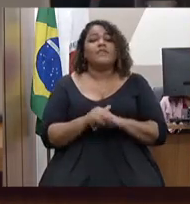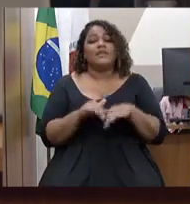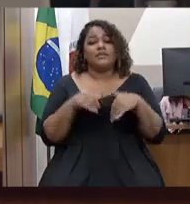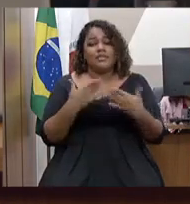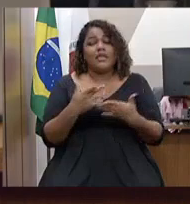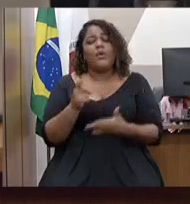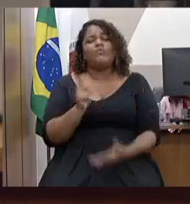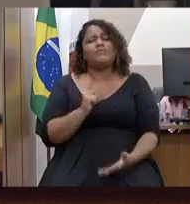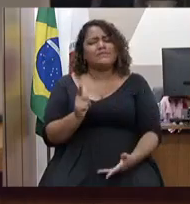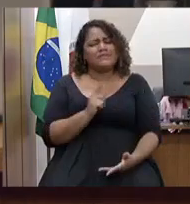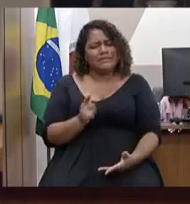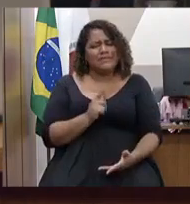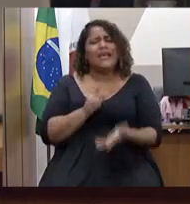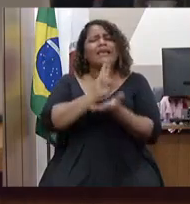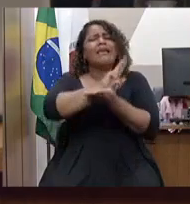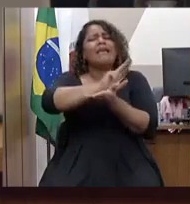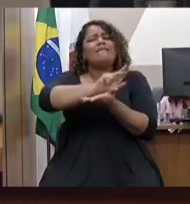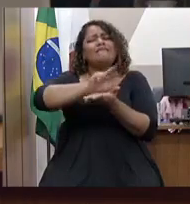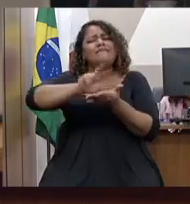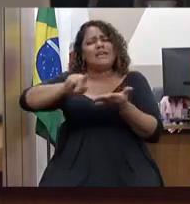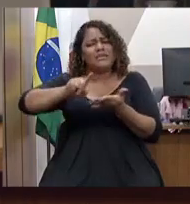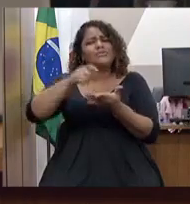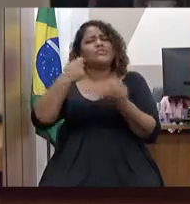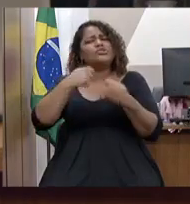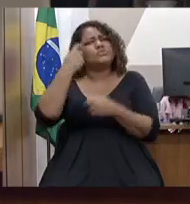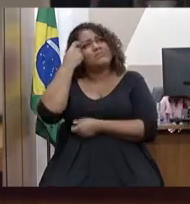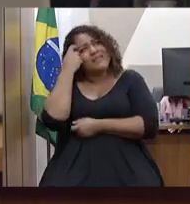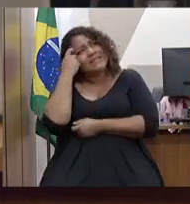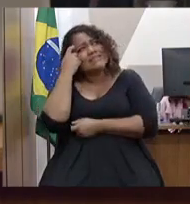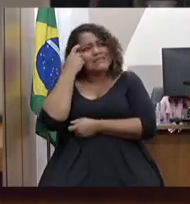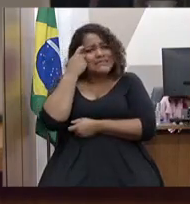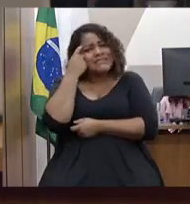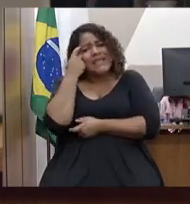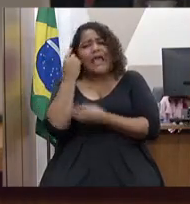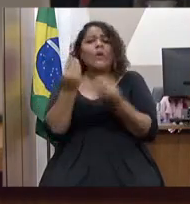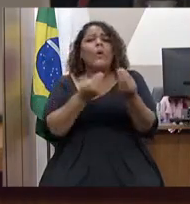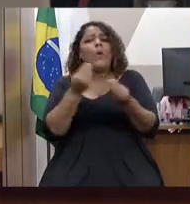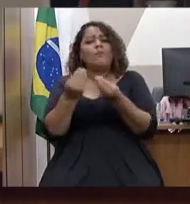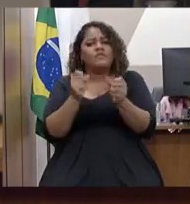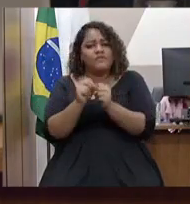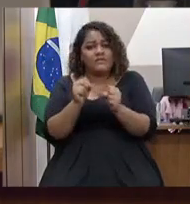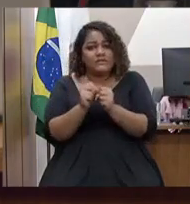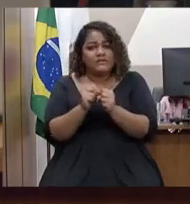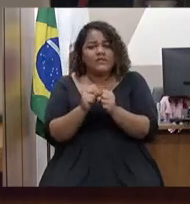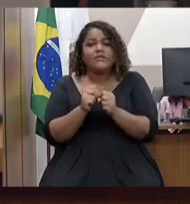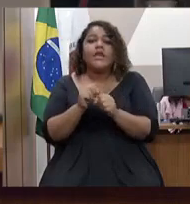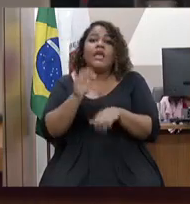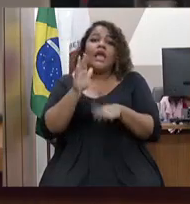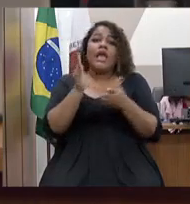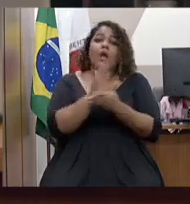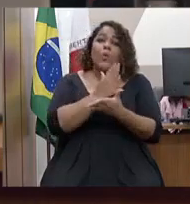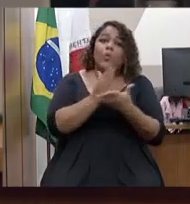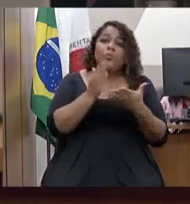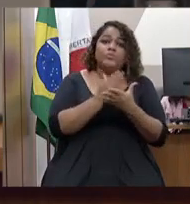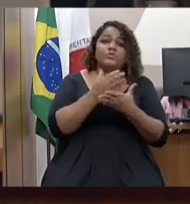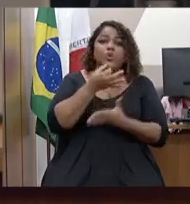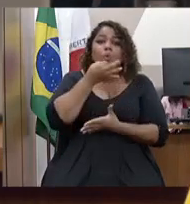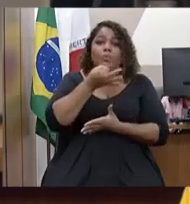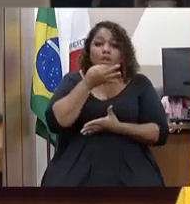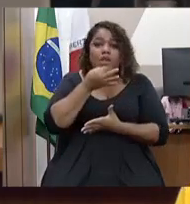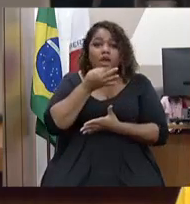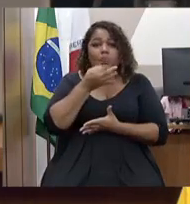que nós precisamos outras de rever outras de nos reposicionarmos e outras como os construir alternativas